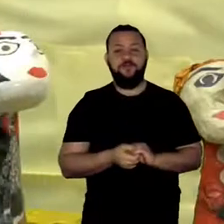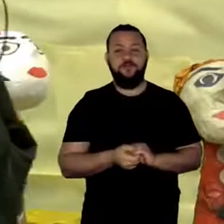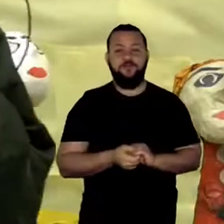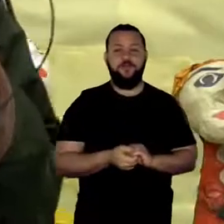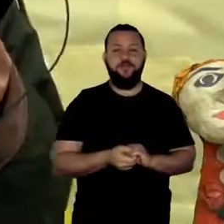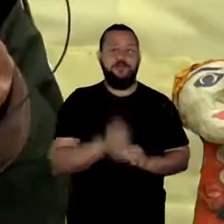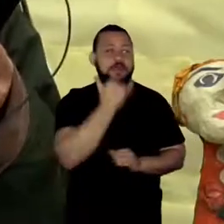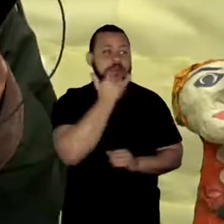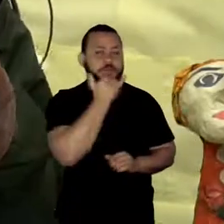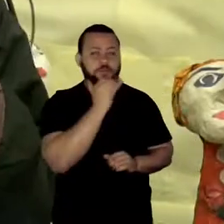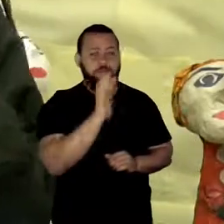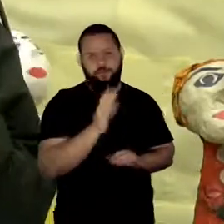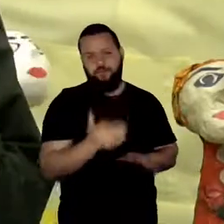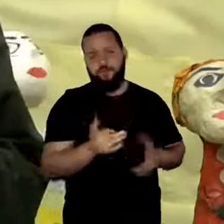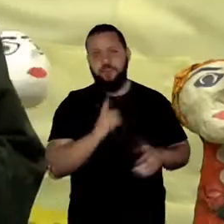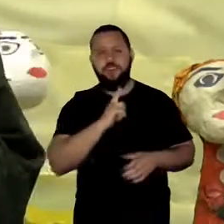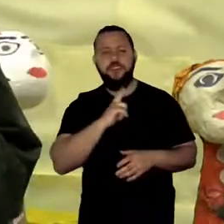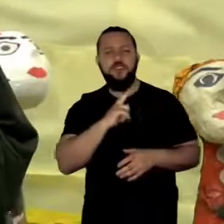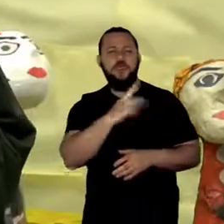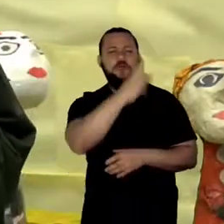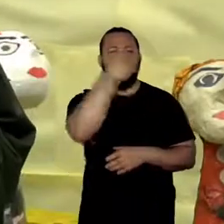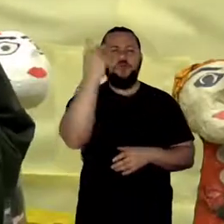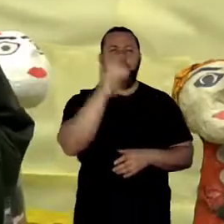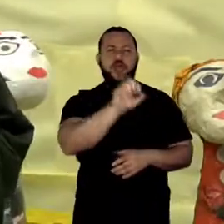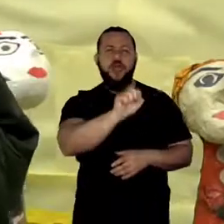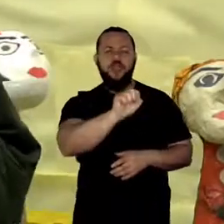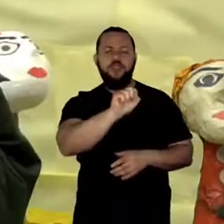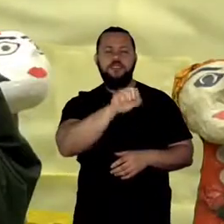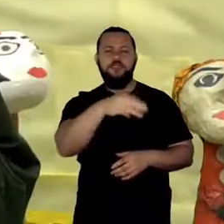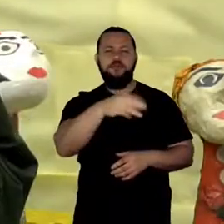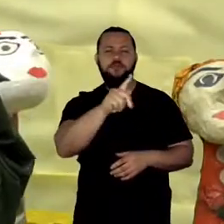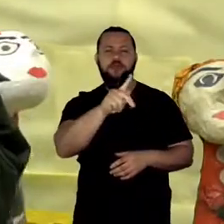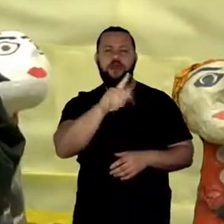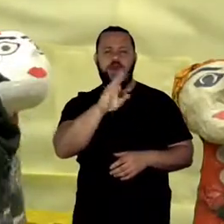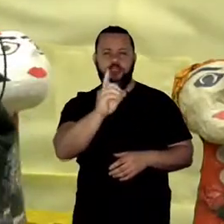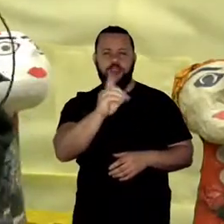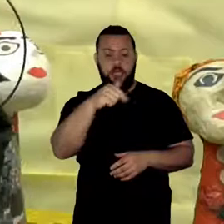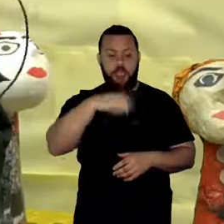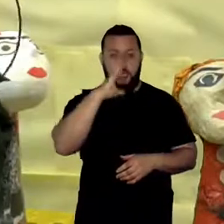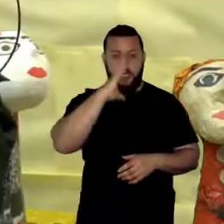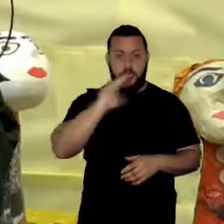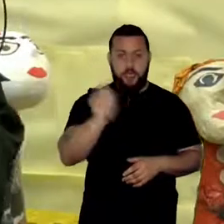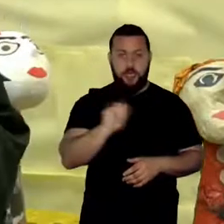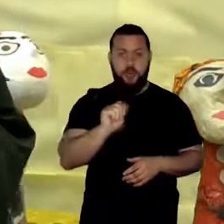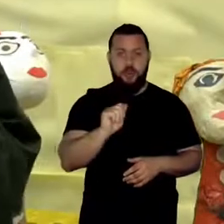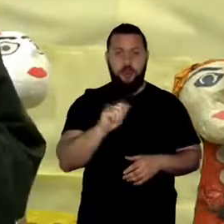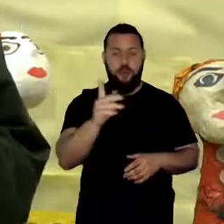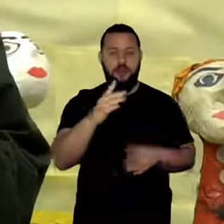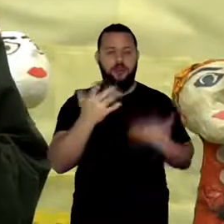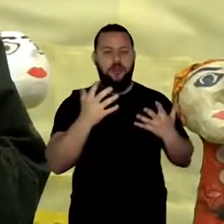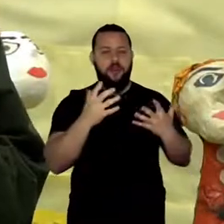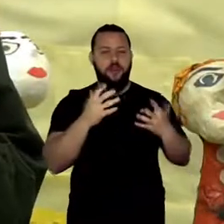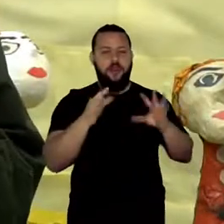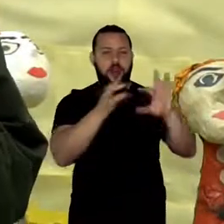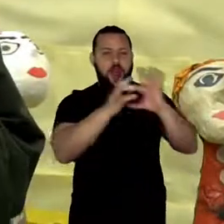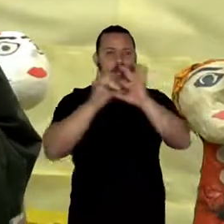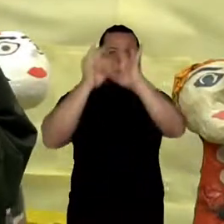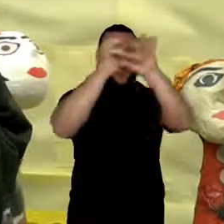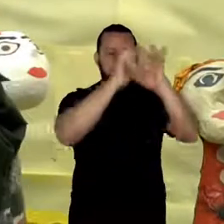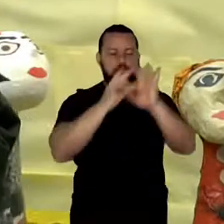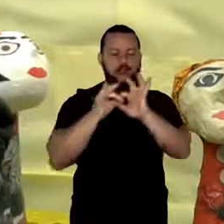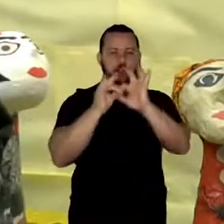Desculpe, a gente tem aqui o pessoal da SMED de Araucária, que é a Rede Municipal de Educação aqui de Araucária, né? Tem